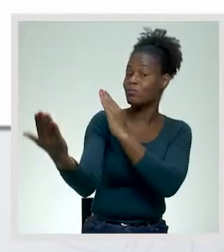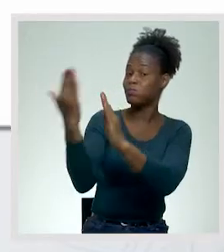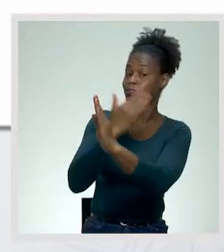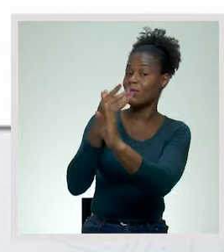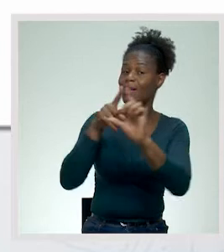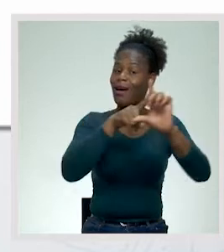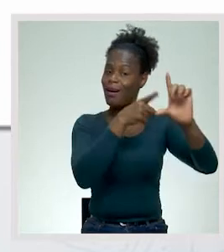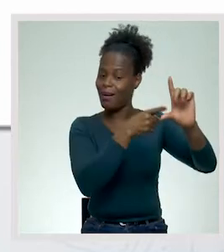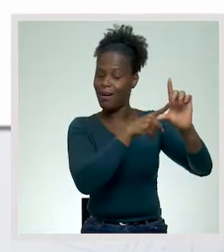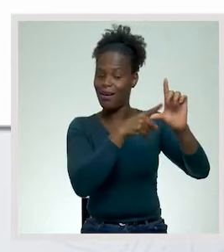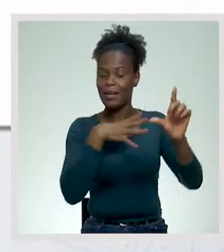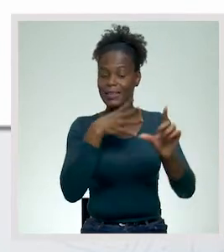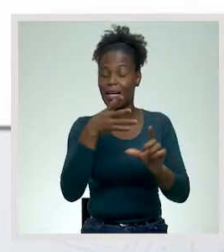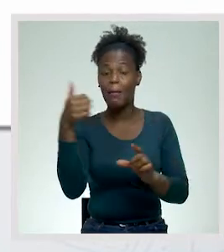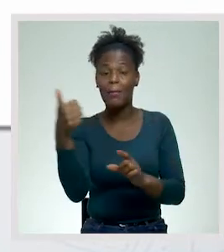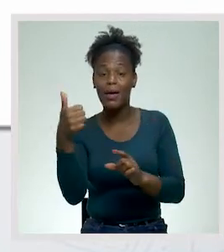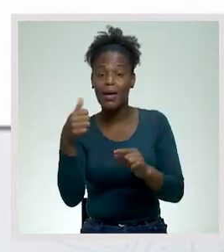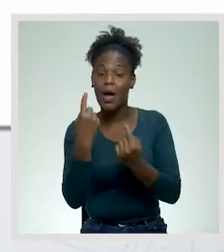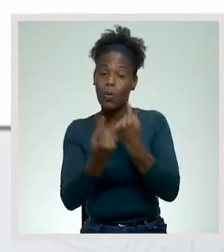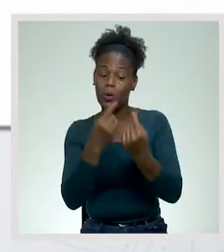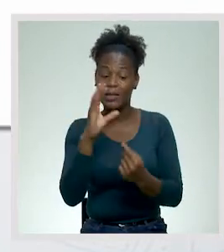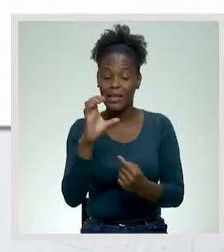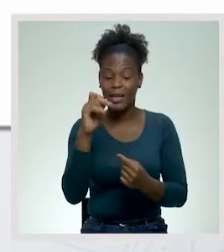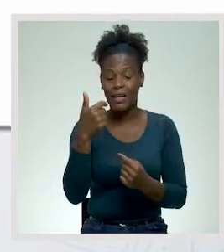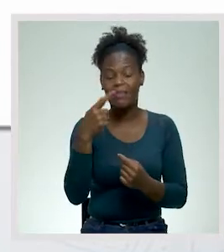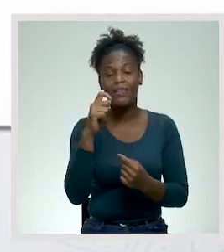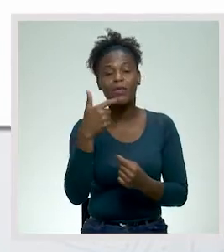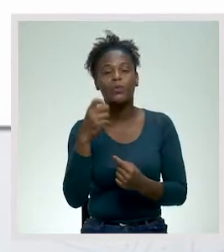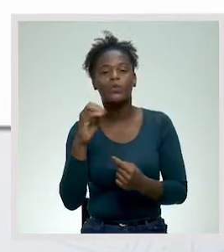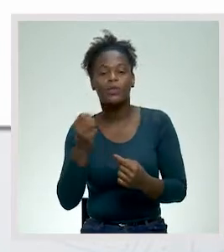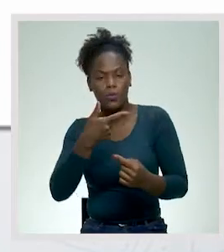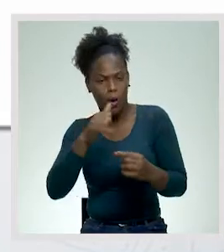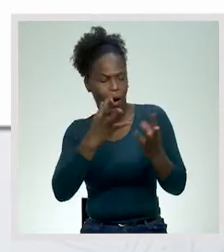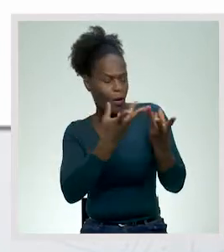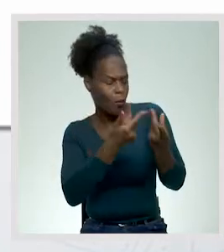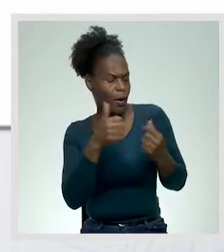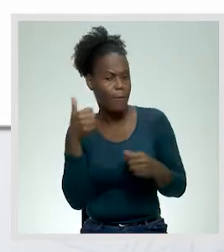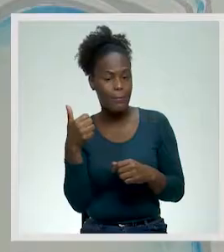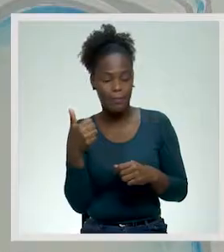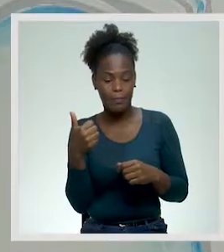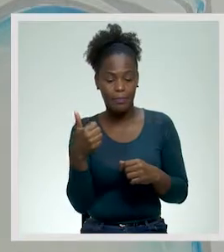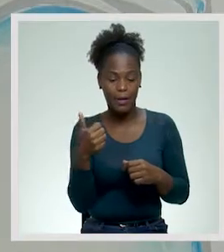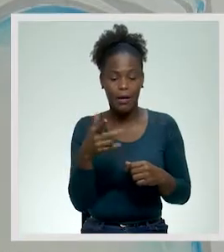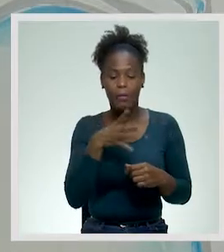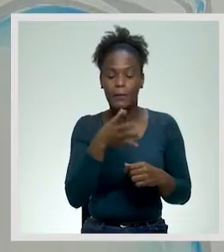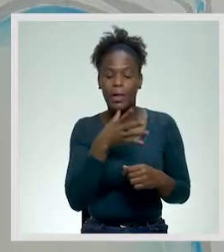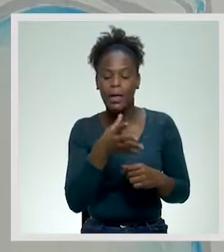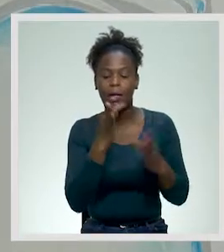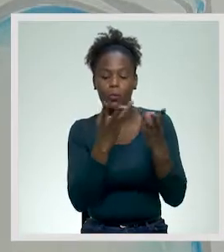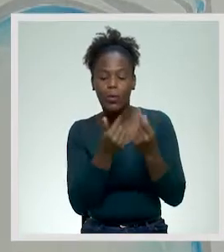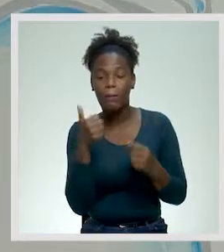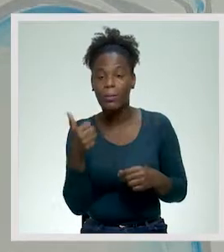dizer que B é um dos catetos. Foi pedido para calcular B. Pela definição, a partir da definição de Teorema de